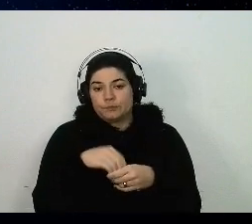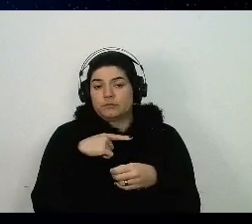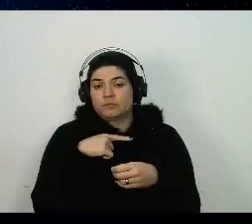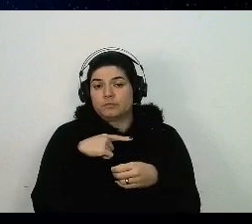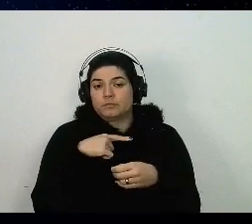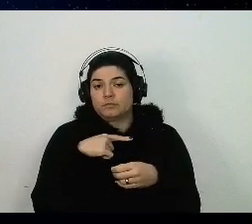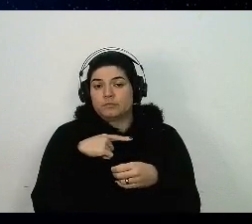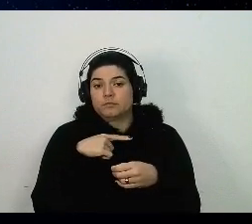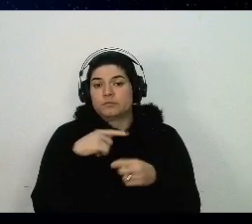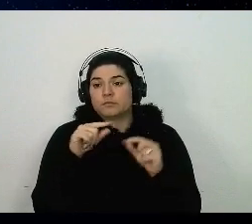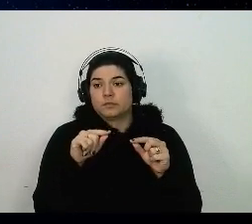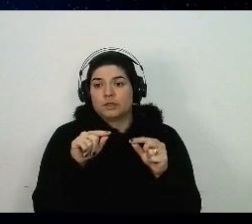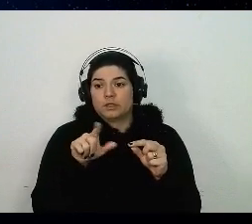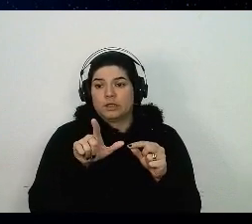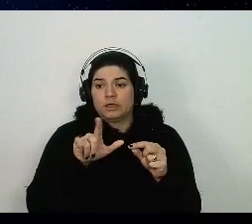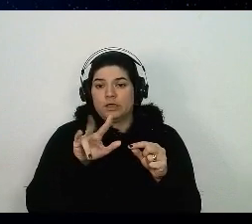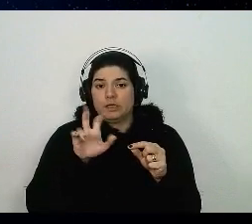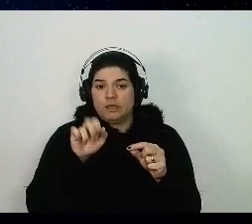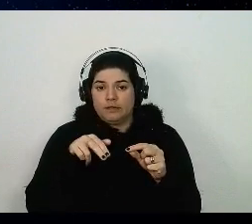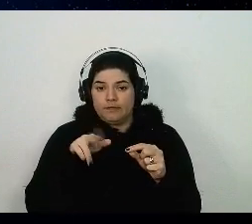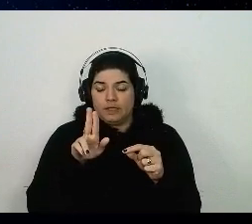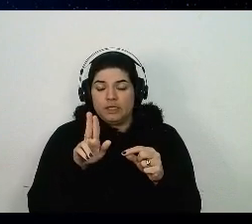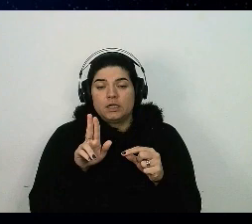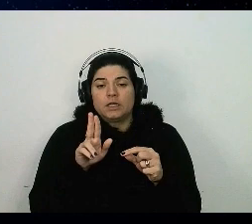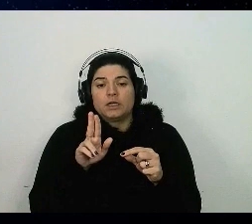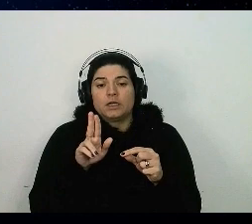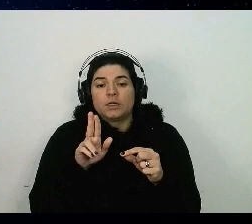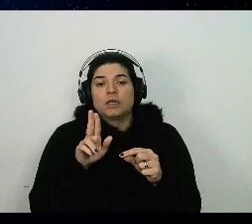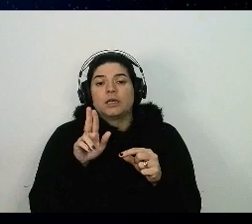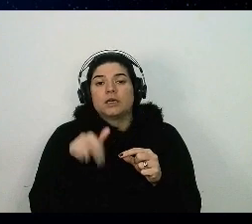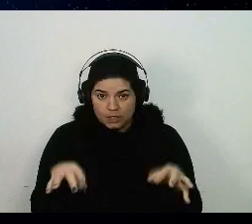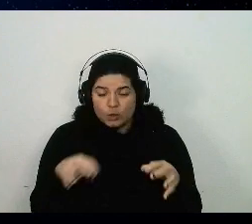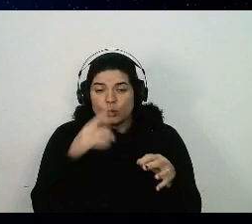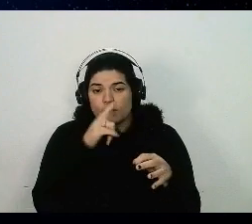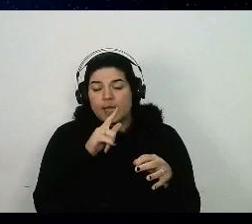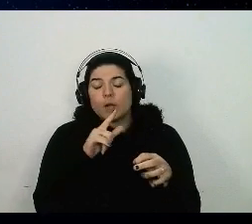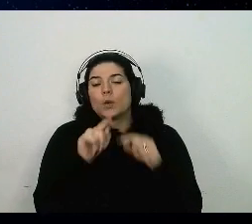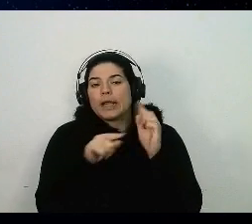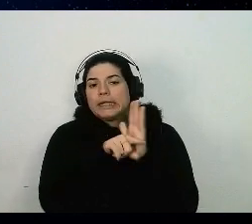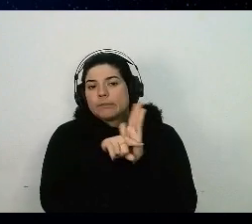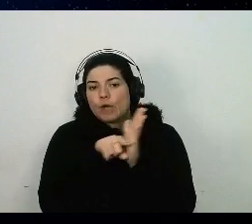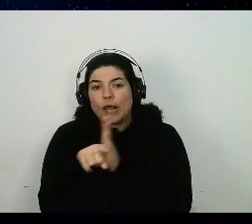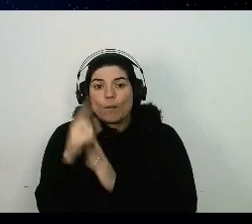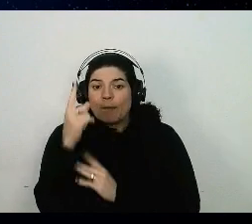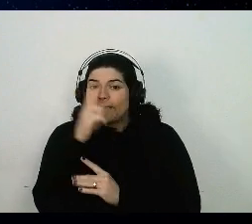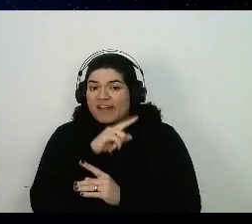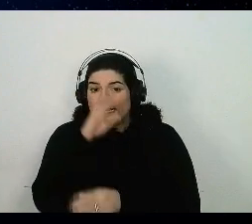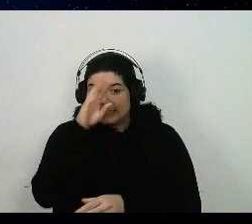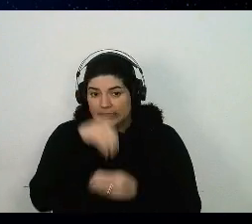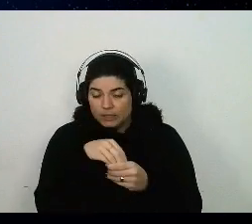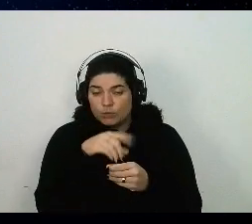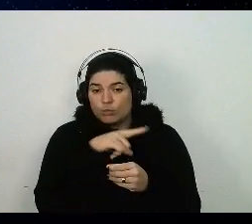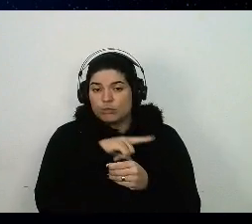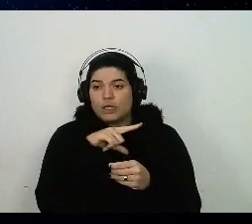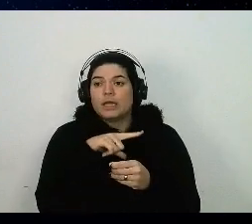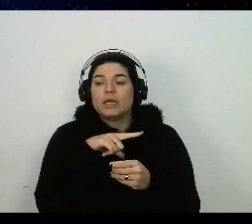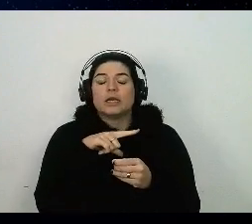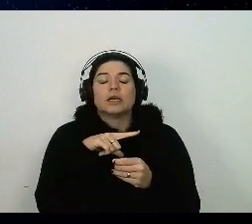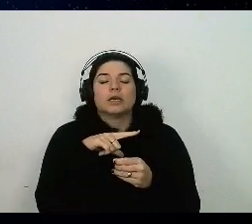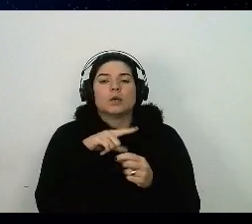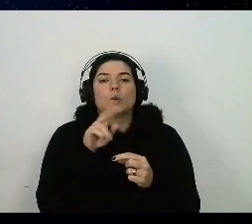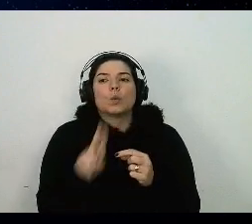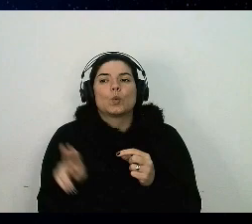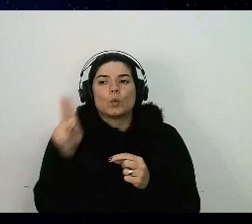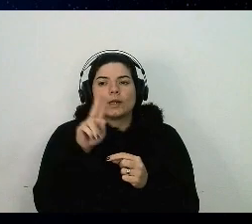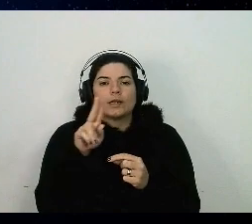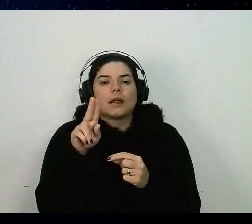lib, certo? E eu consegui dessa forma explorar uma falha no serviço interno utilizando aquela